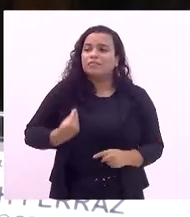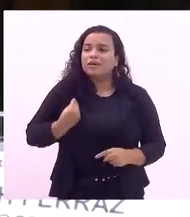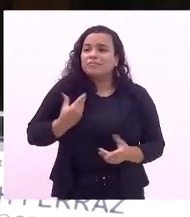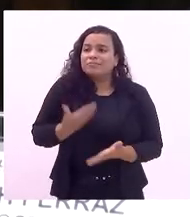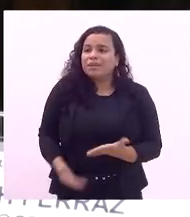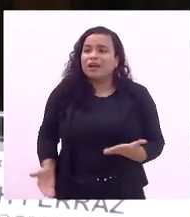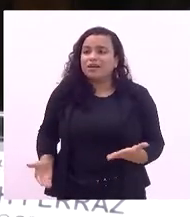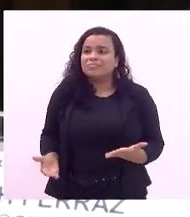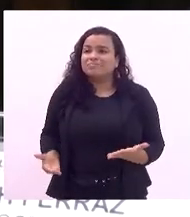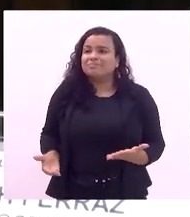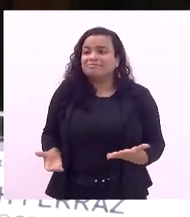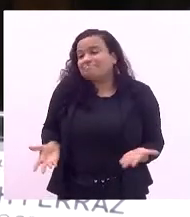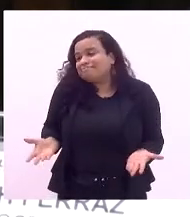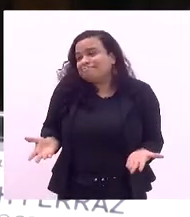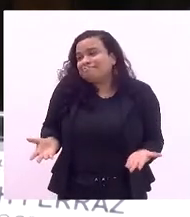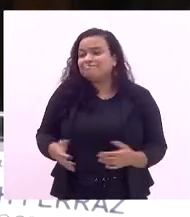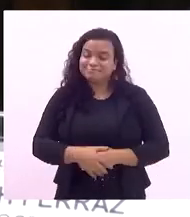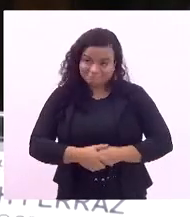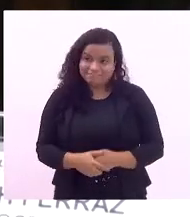tá